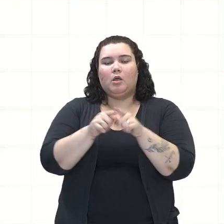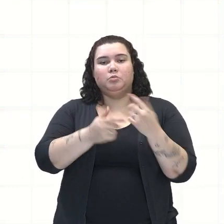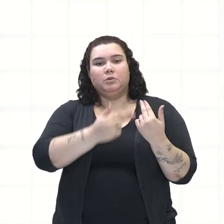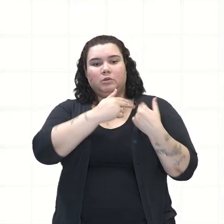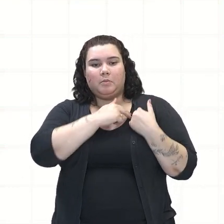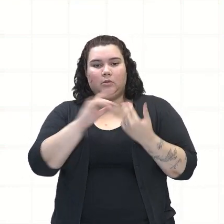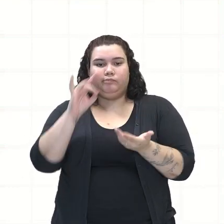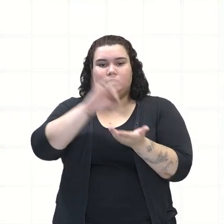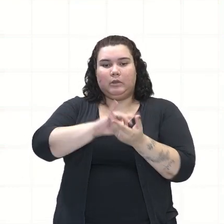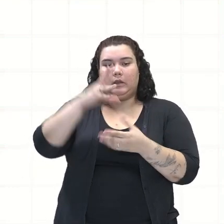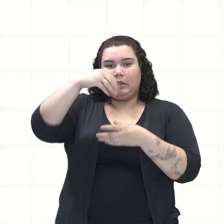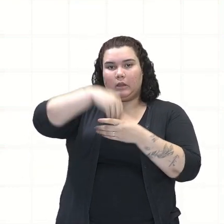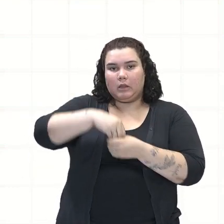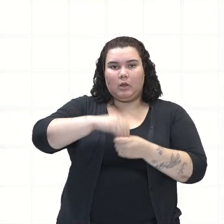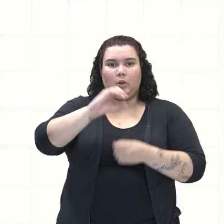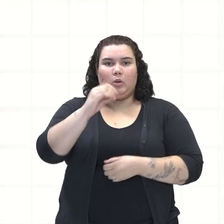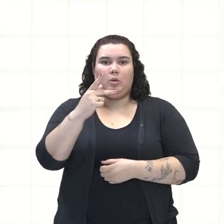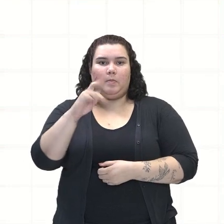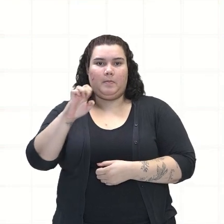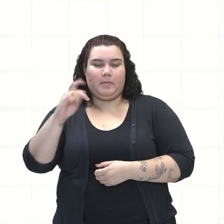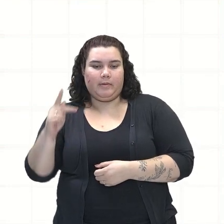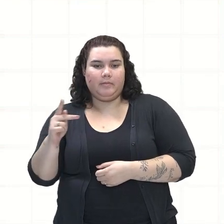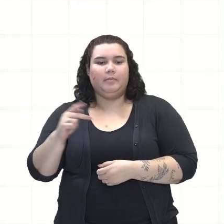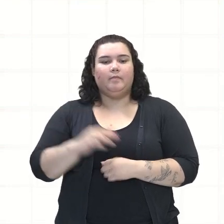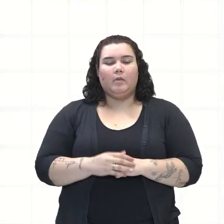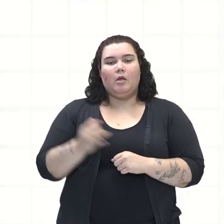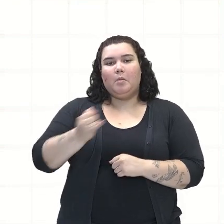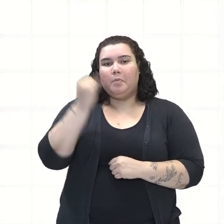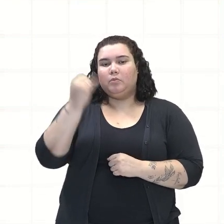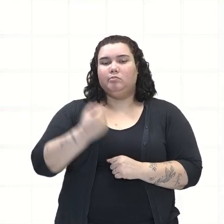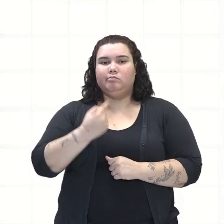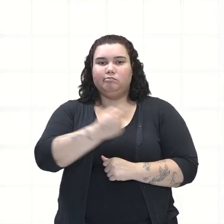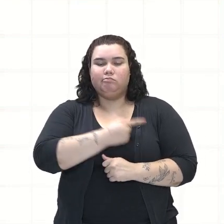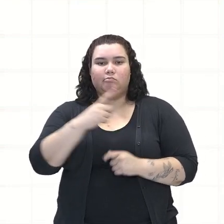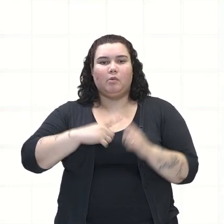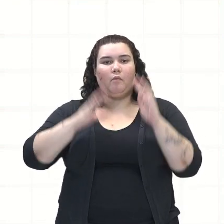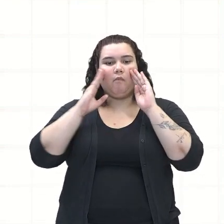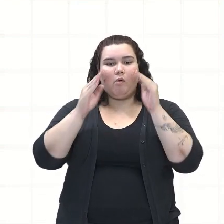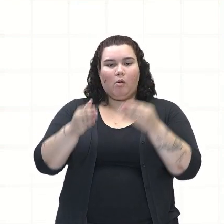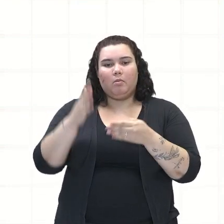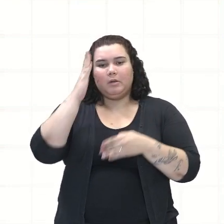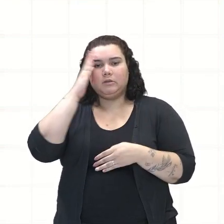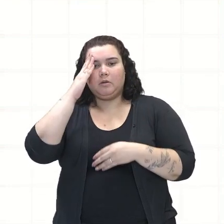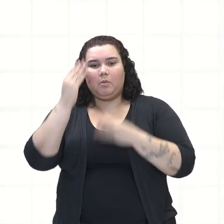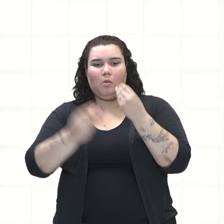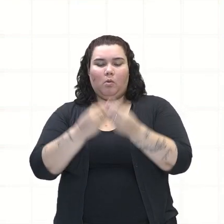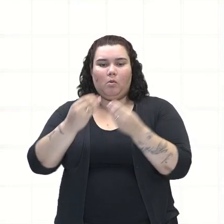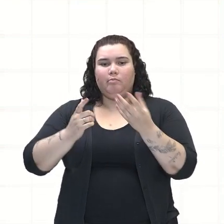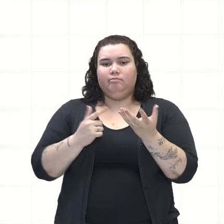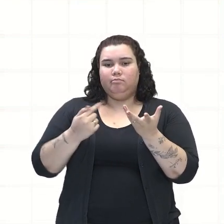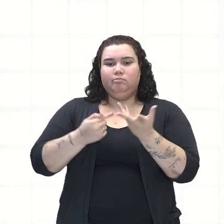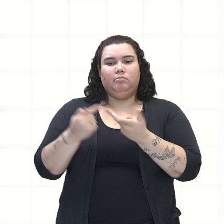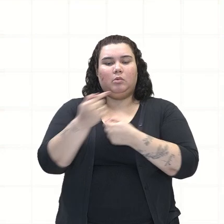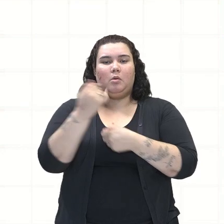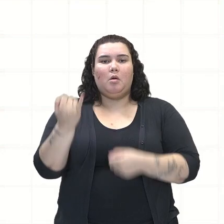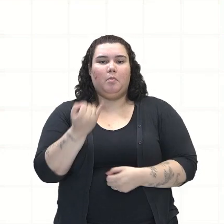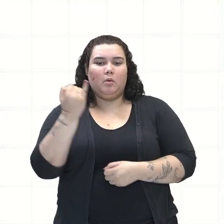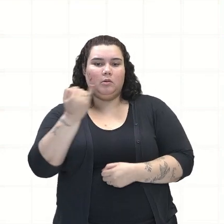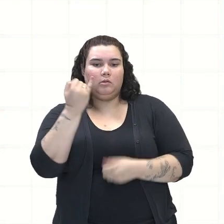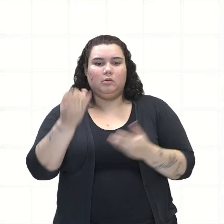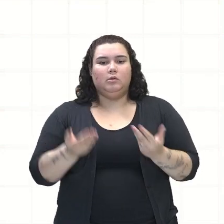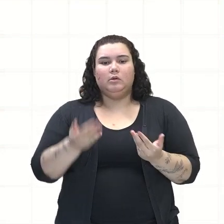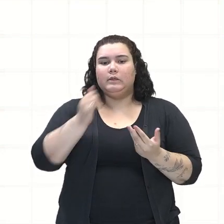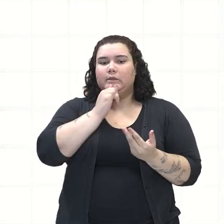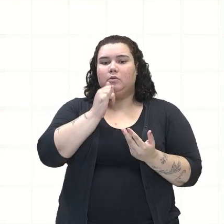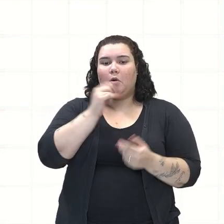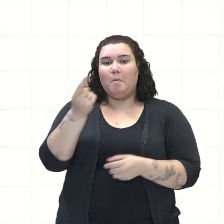OPEP, certo? É importante a gente destacar, e ela acaba definindo questões importantes, como, por exemplo,